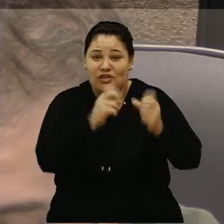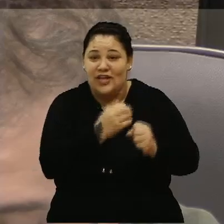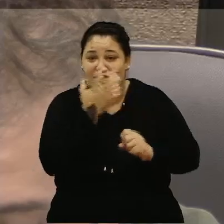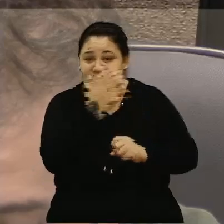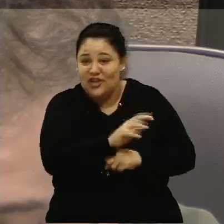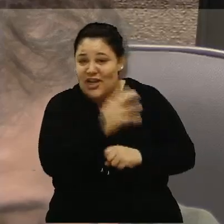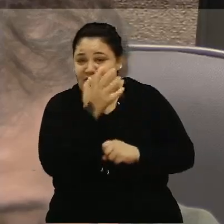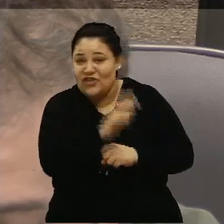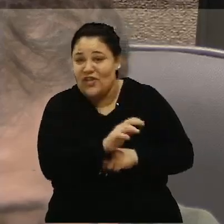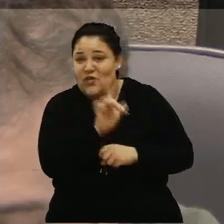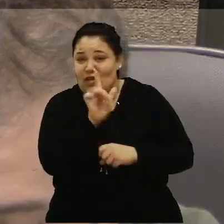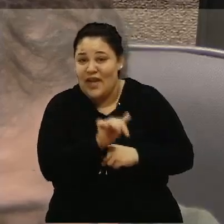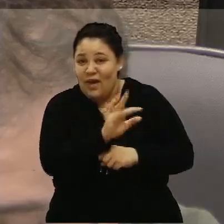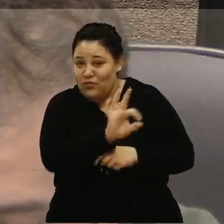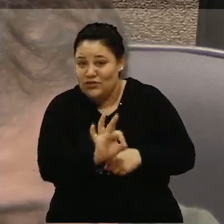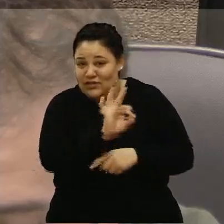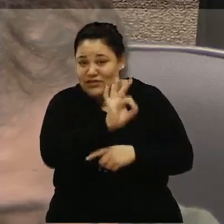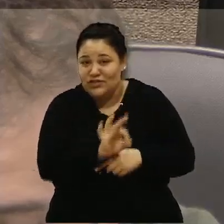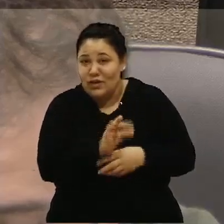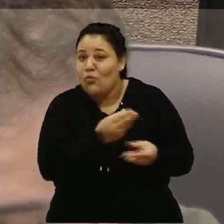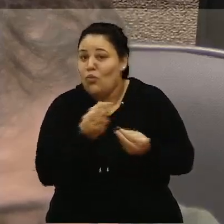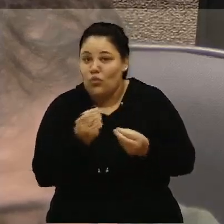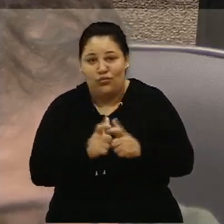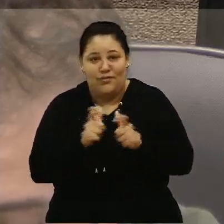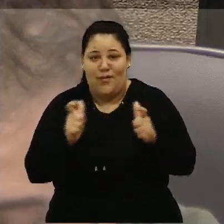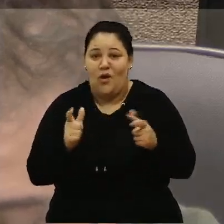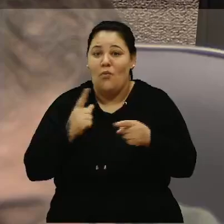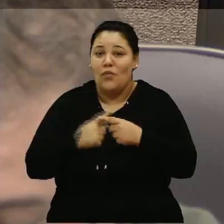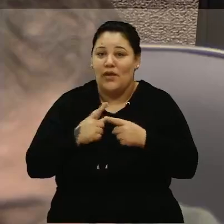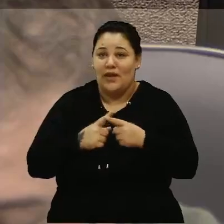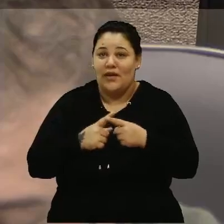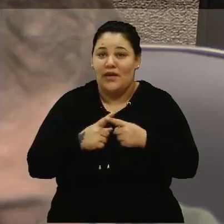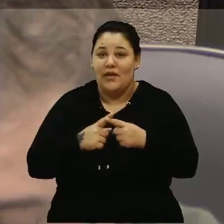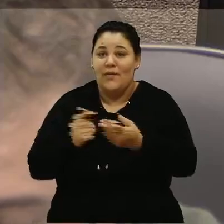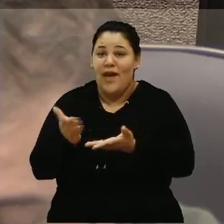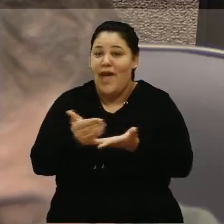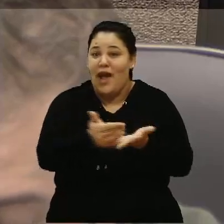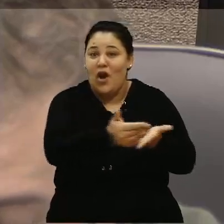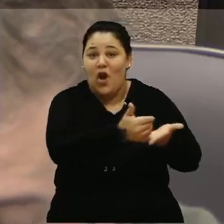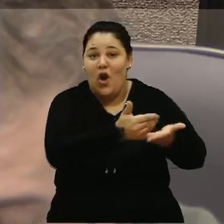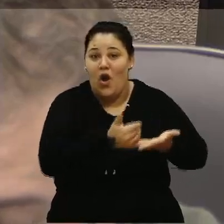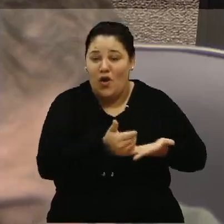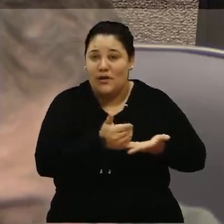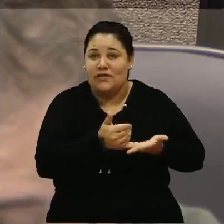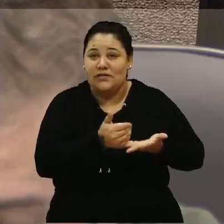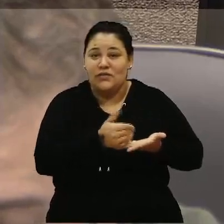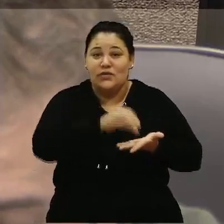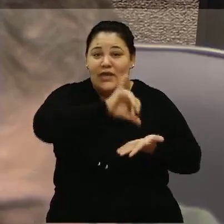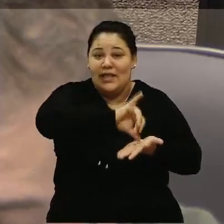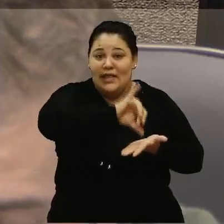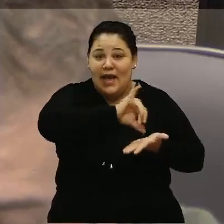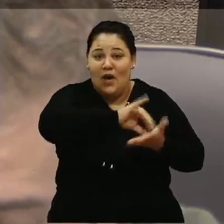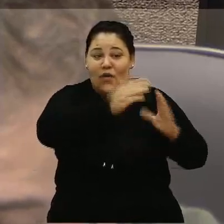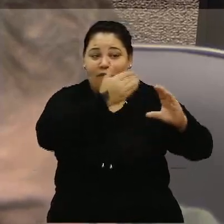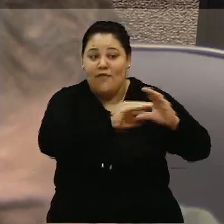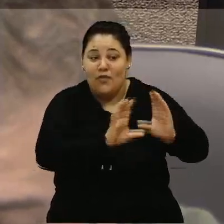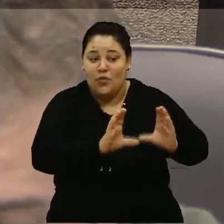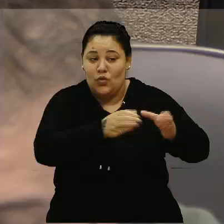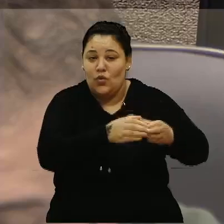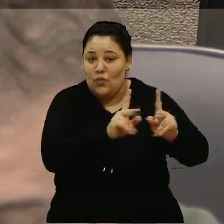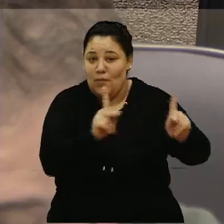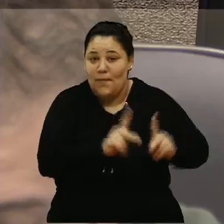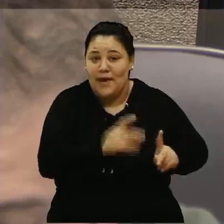que é disso é muito grande. Por quê? Porque eles recolhem a parte mais central e levam para a cooperativa. E a